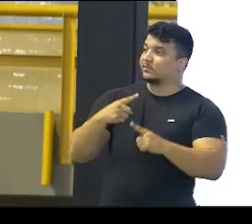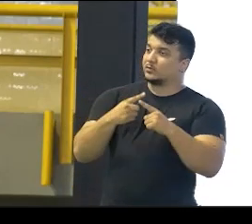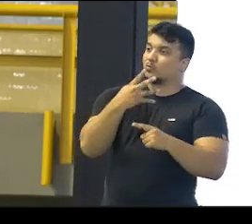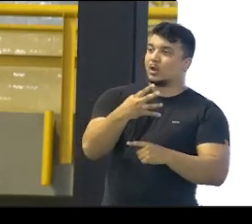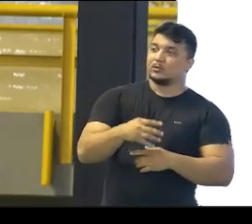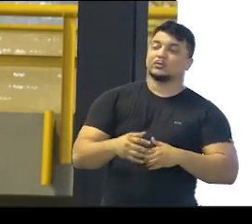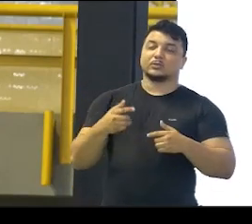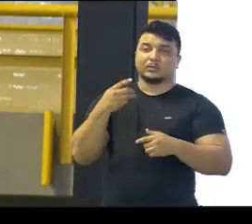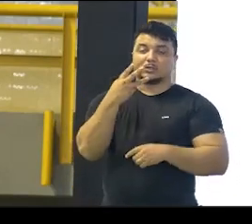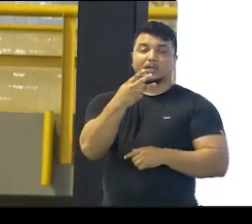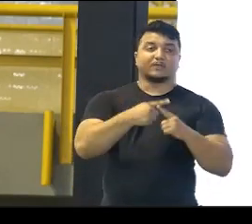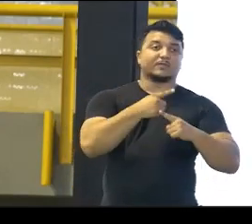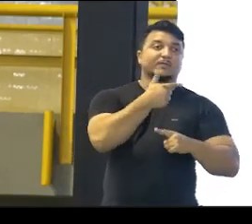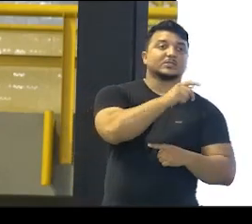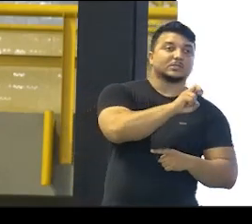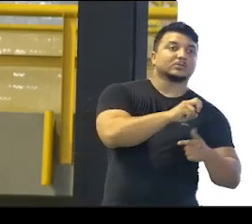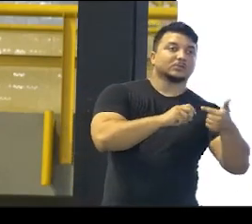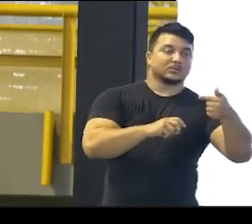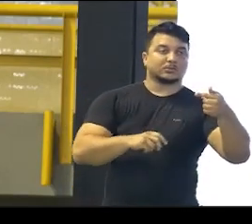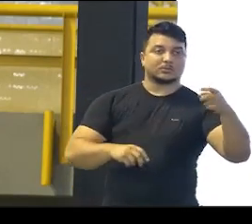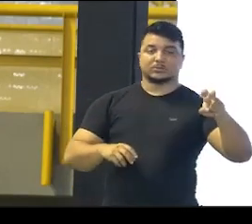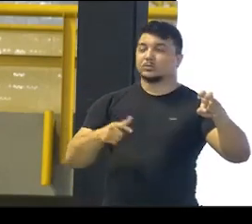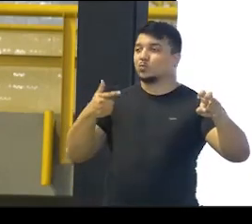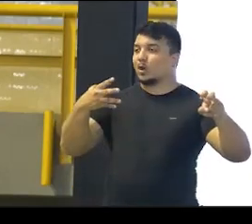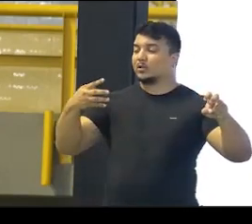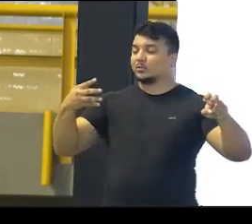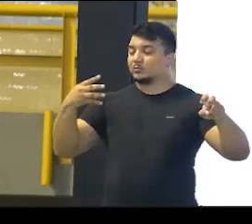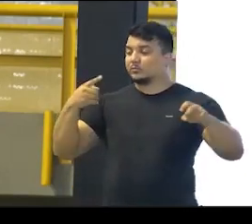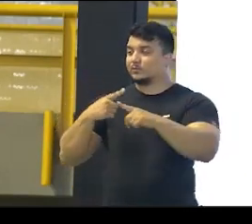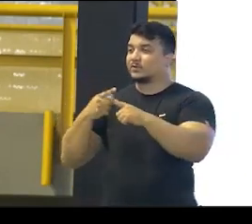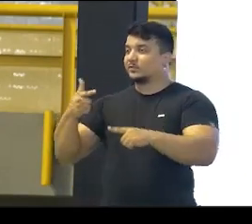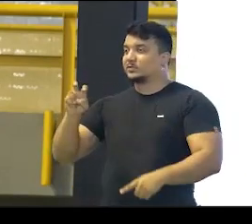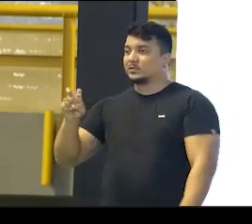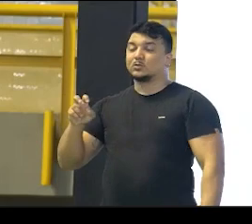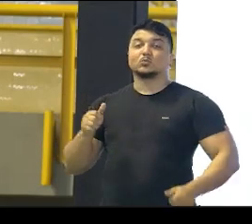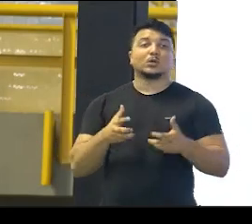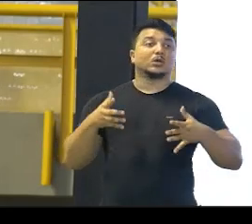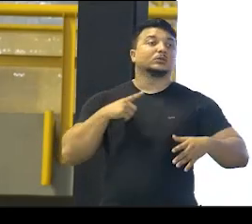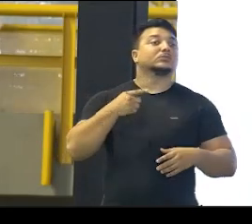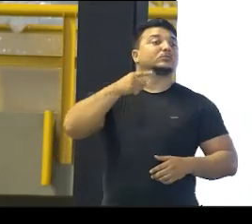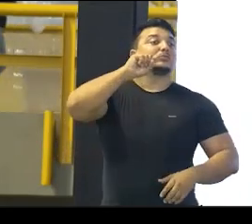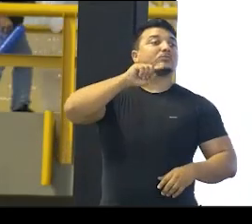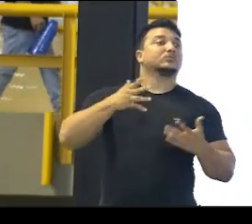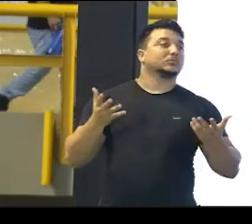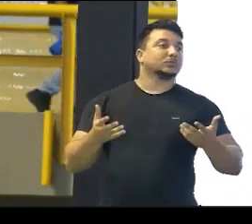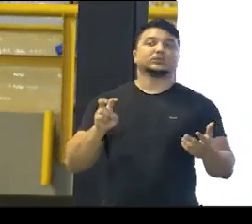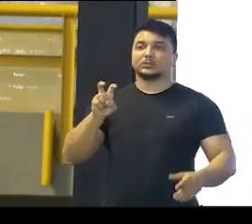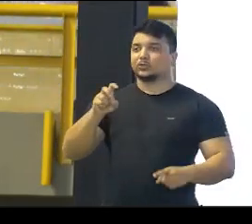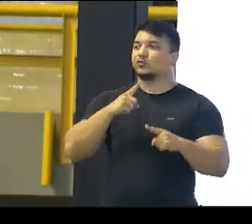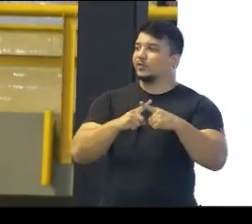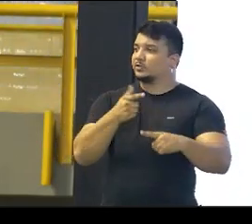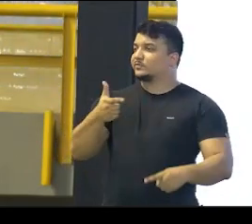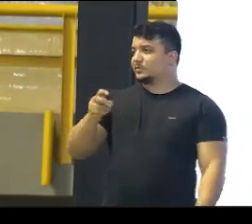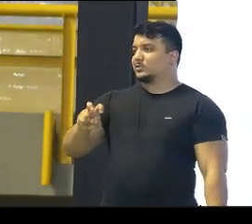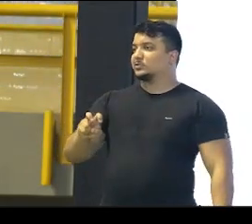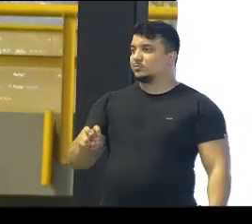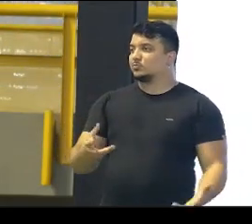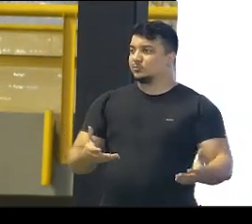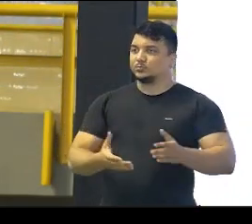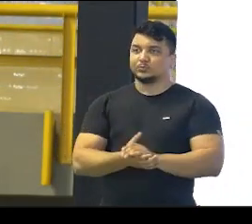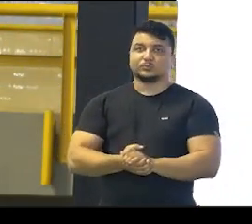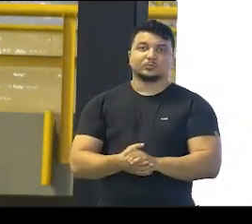25. Escutei. 25 vezes 3. O 100 também são 25 vezes